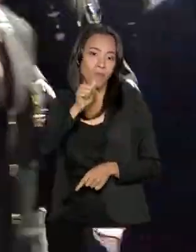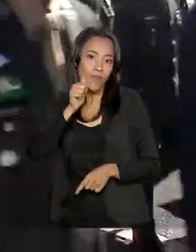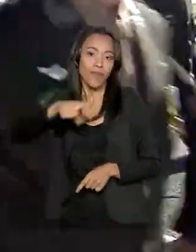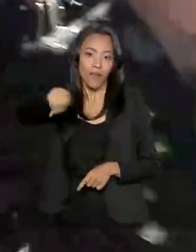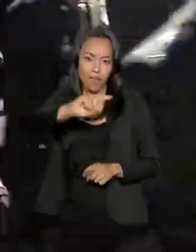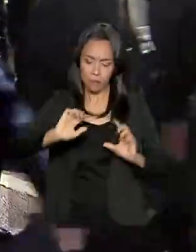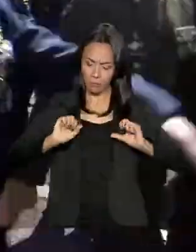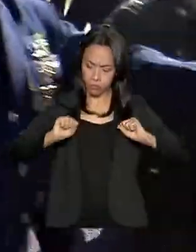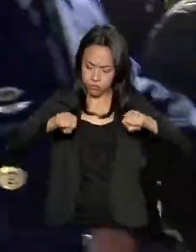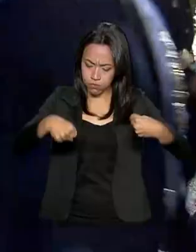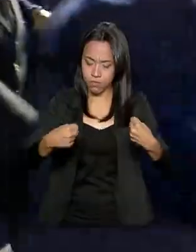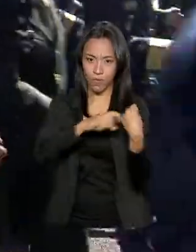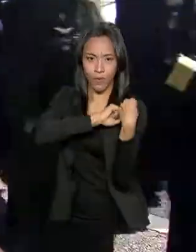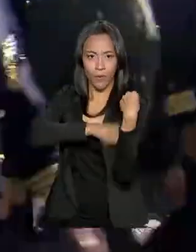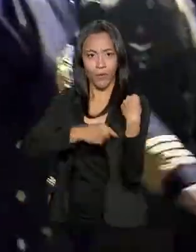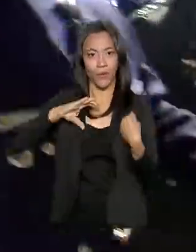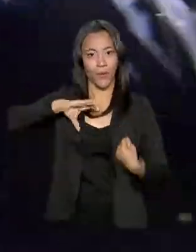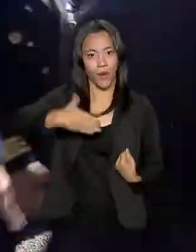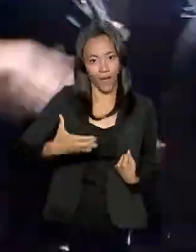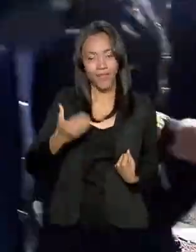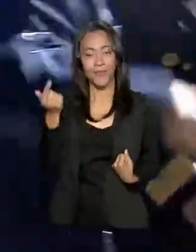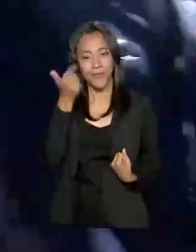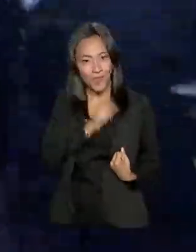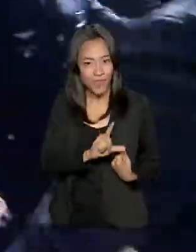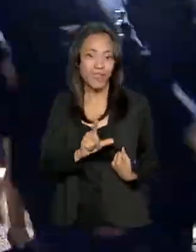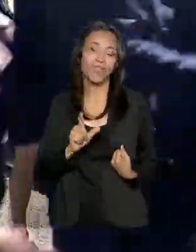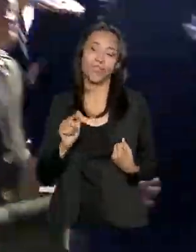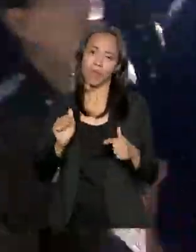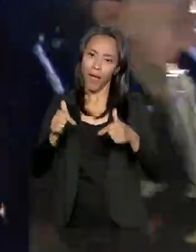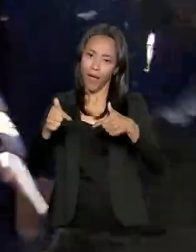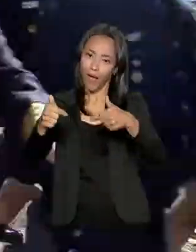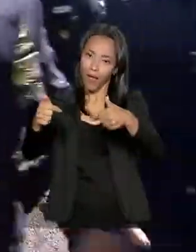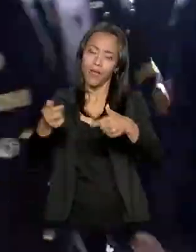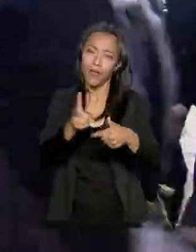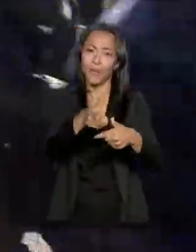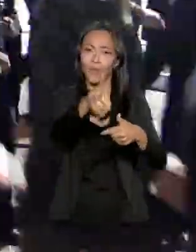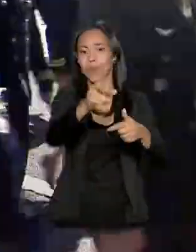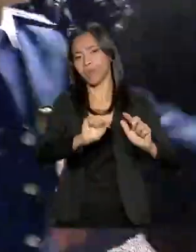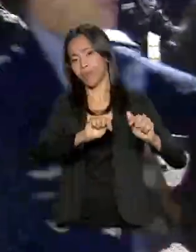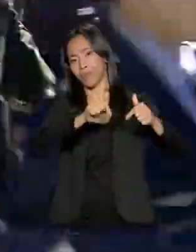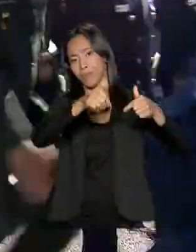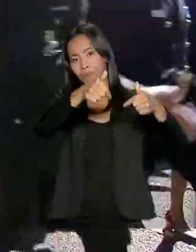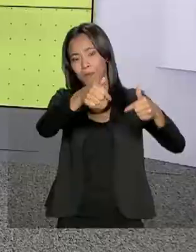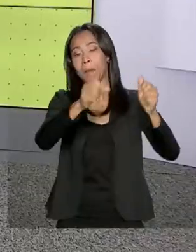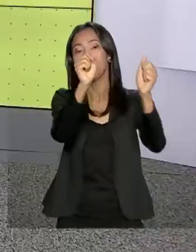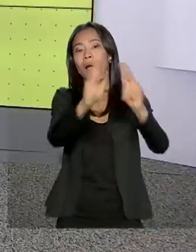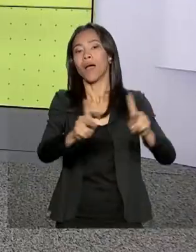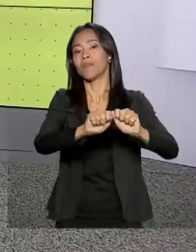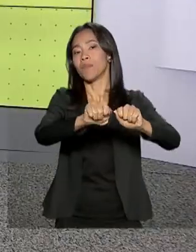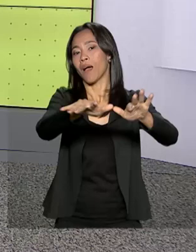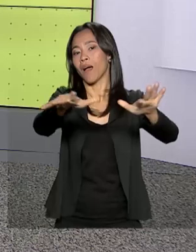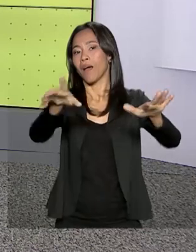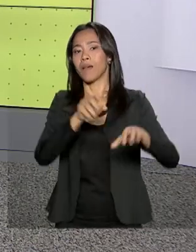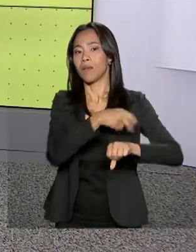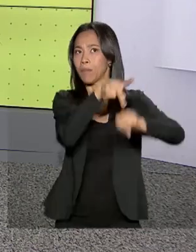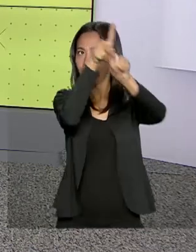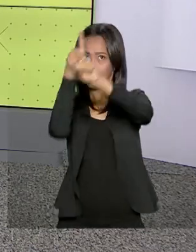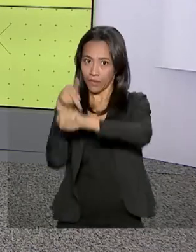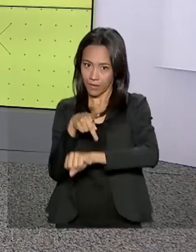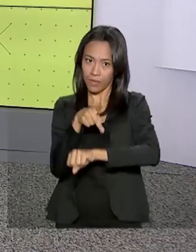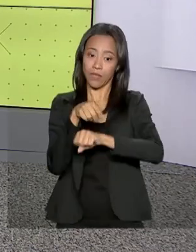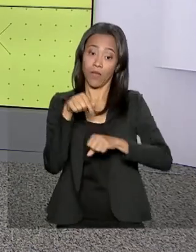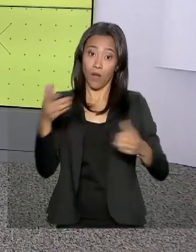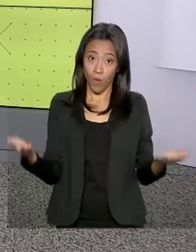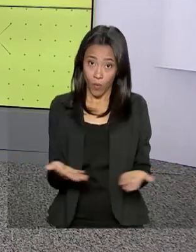profissionalismo, dedicação e coragem, serviram e continuam servindo em operações de manutenção de paz. Atualmente, nossos militares